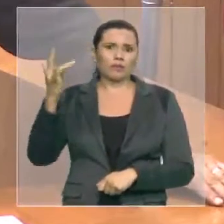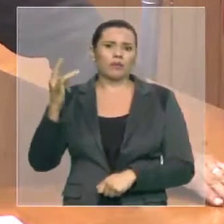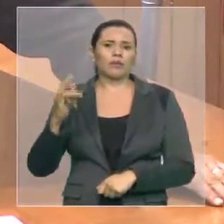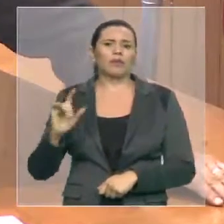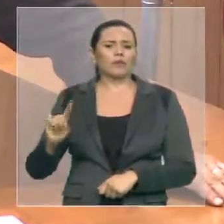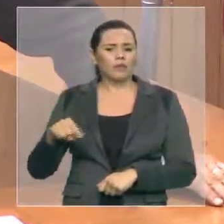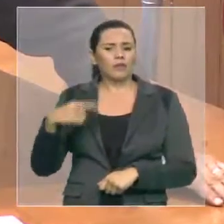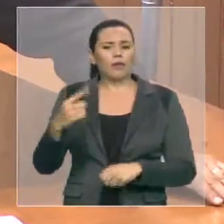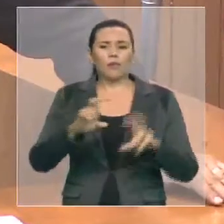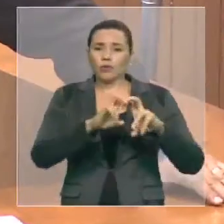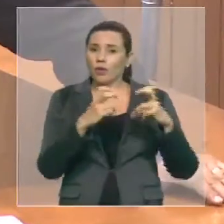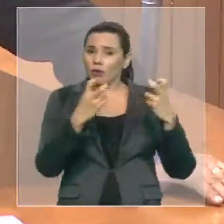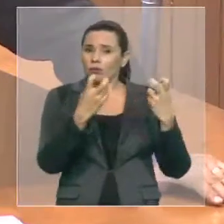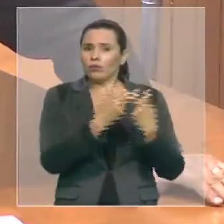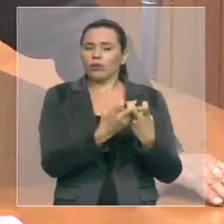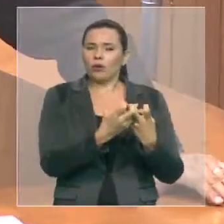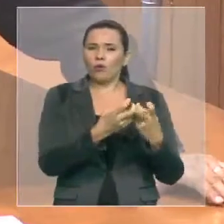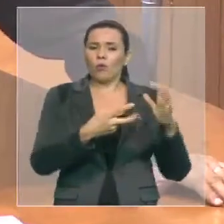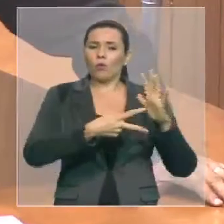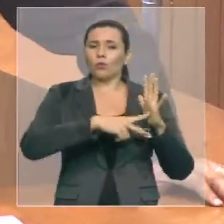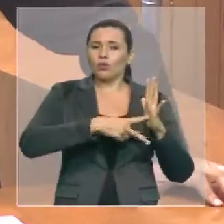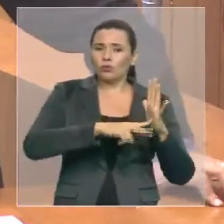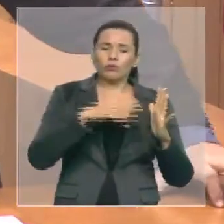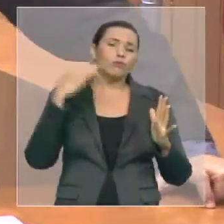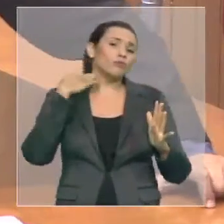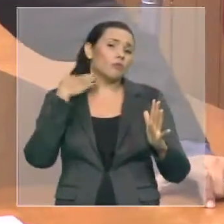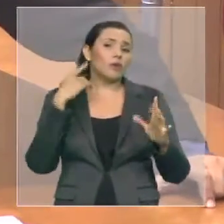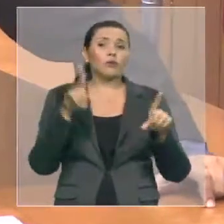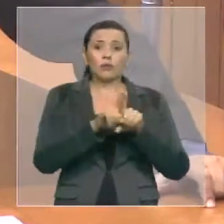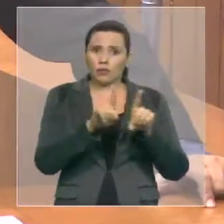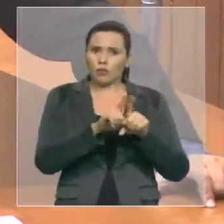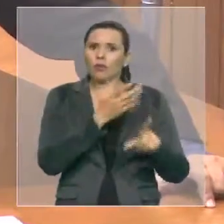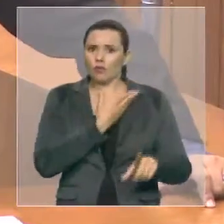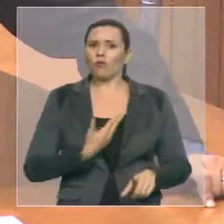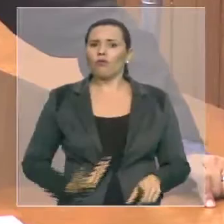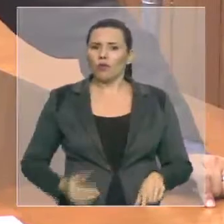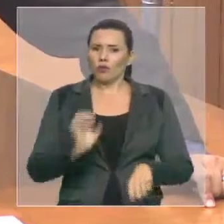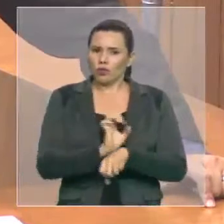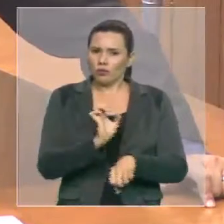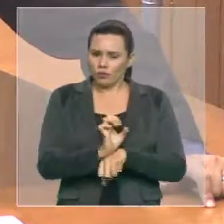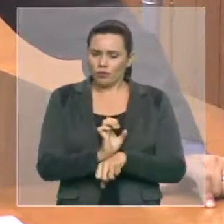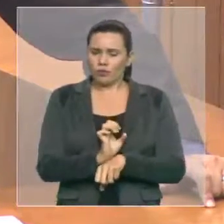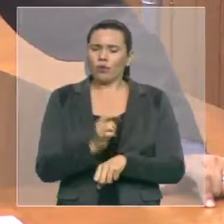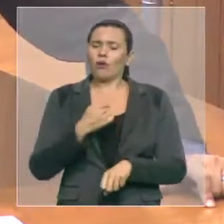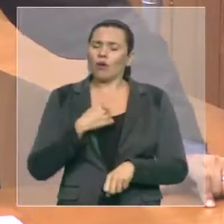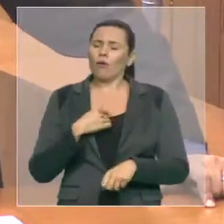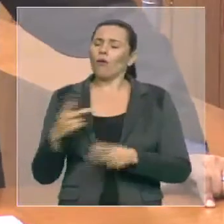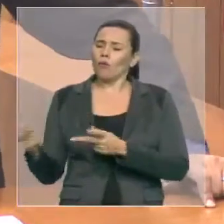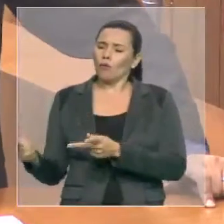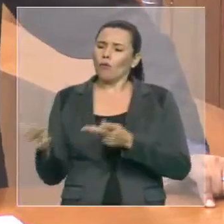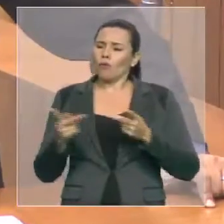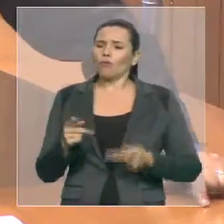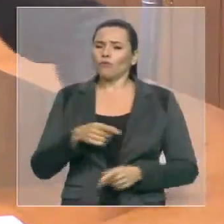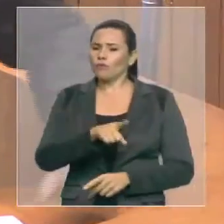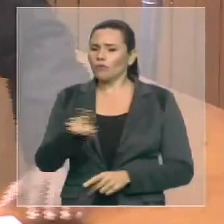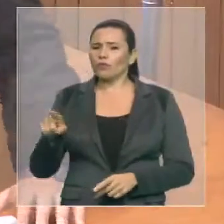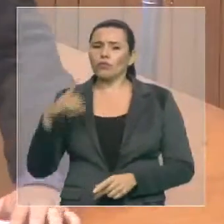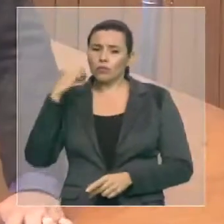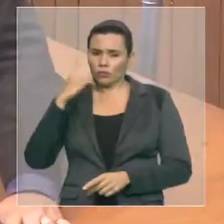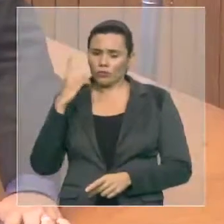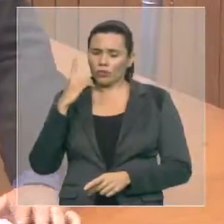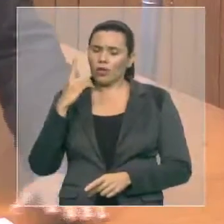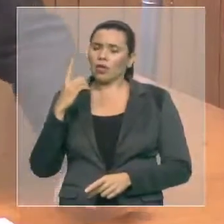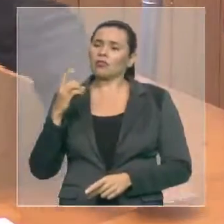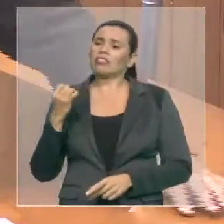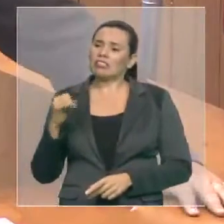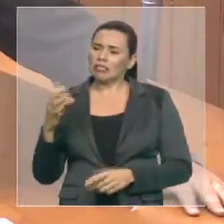e o governo, nós teremos uma reunião, e eu faço um convite aos deputados que puderem participar, será lá no Palácio dos Leões